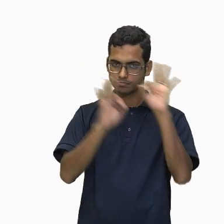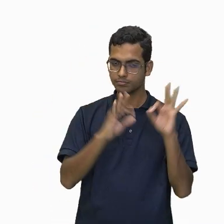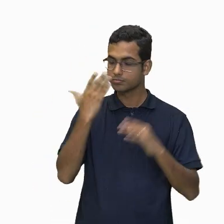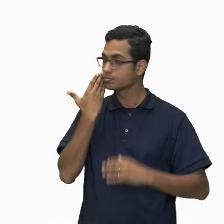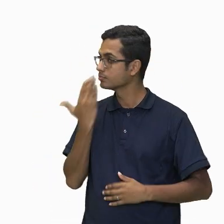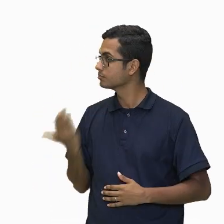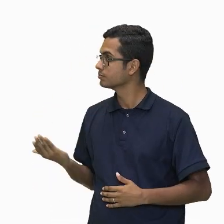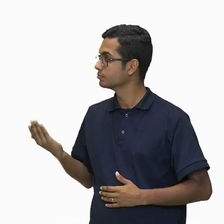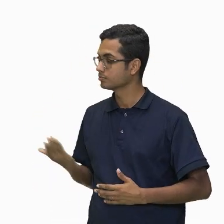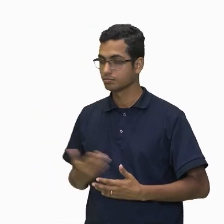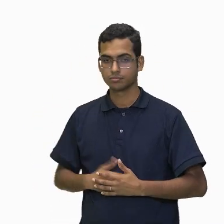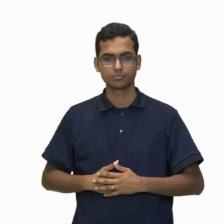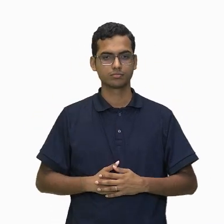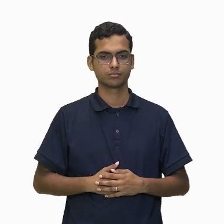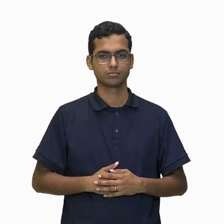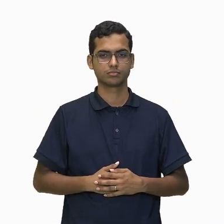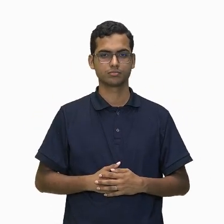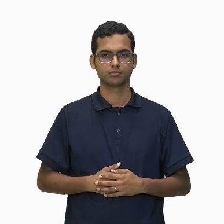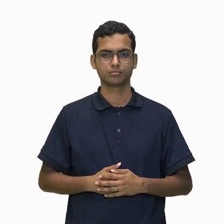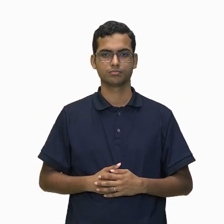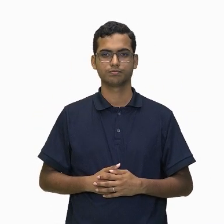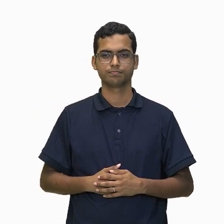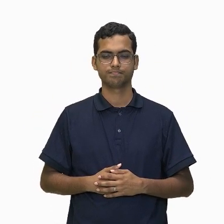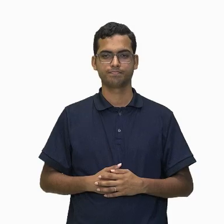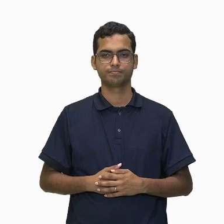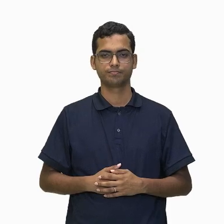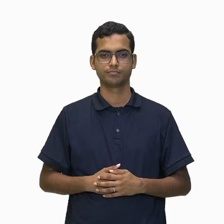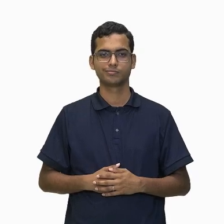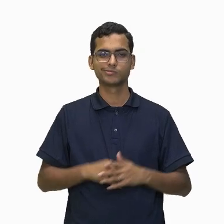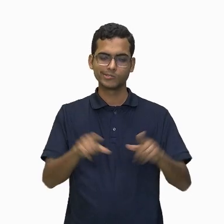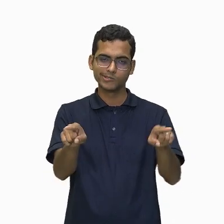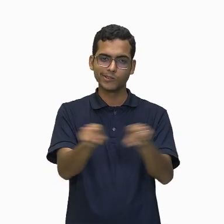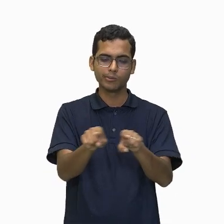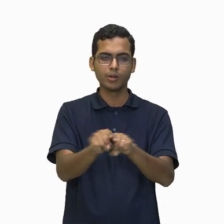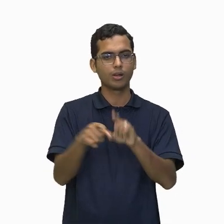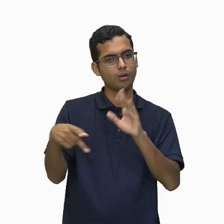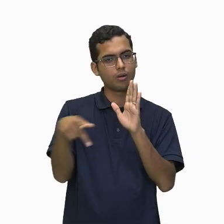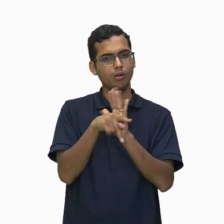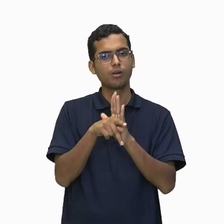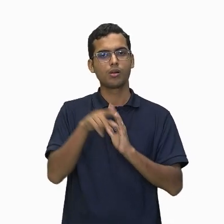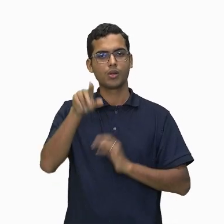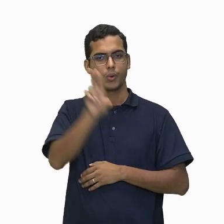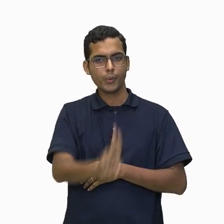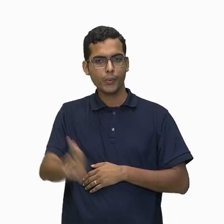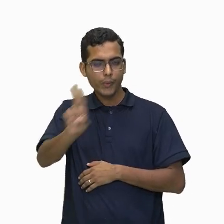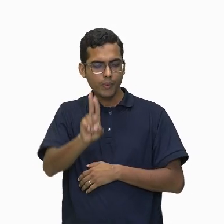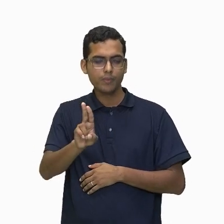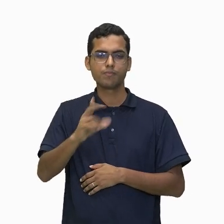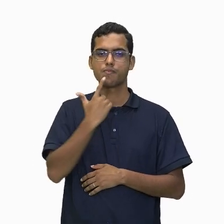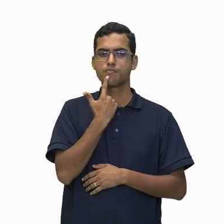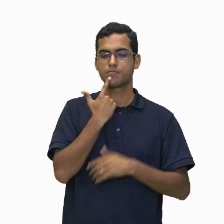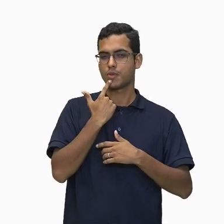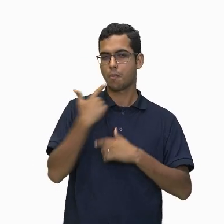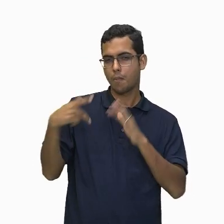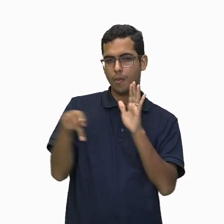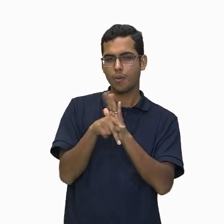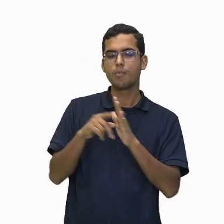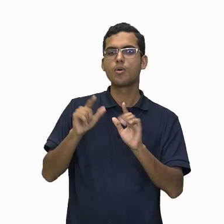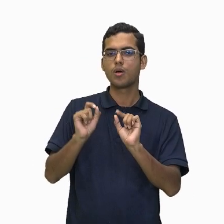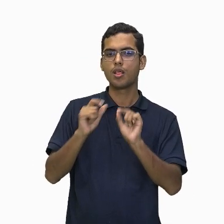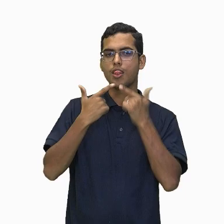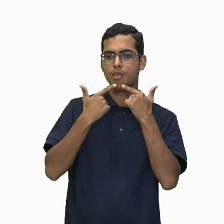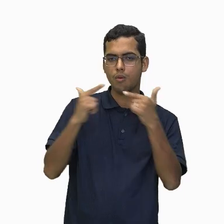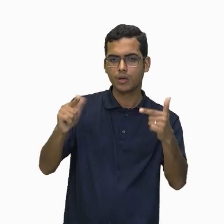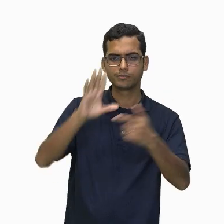de todos os tempos. Então, também é um exemplo aí de uso na linguagem da internet, ok?